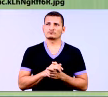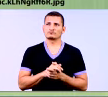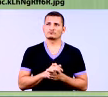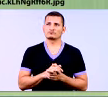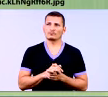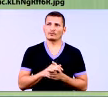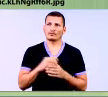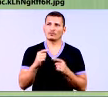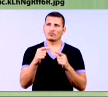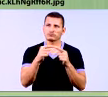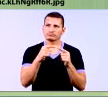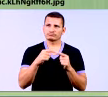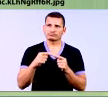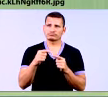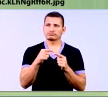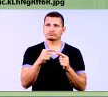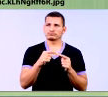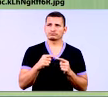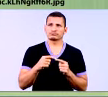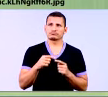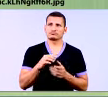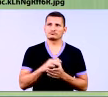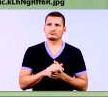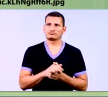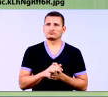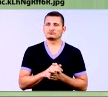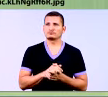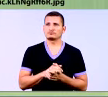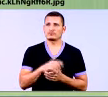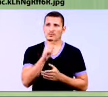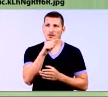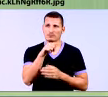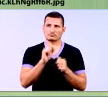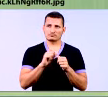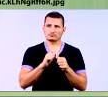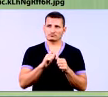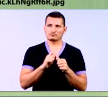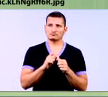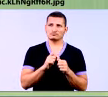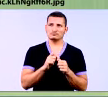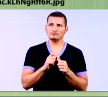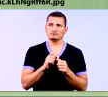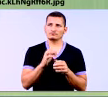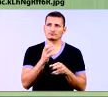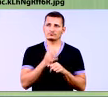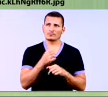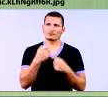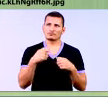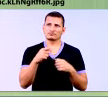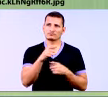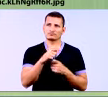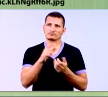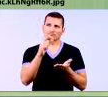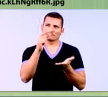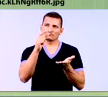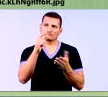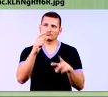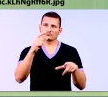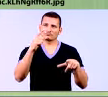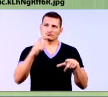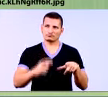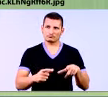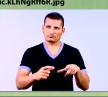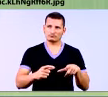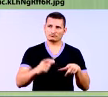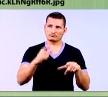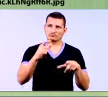para conectar esse núcleo que é o que aqui que faz as contas, aqui que faz as contas, ó. Mas eu preciso conectar isso na placa-mãe como? Através desse circuito integrado aqui,